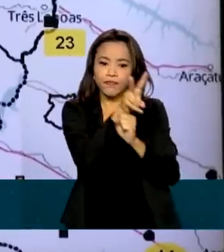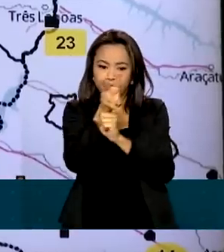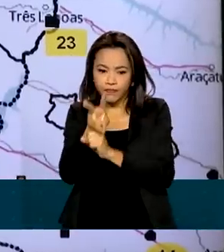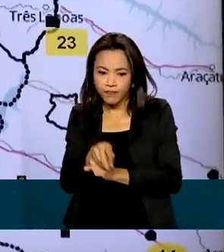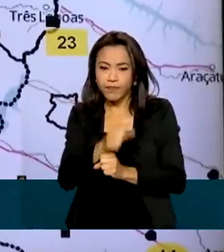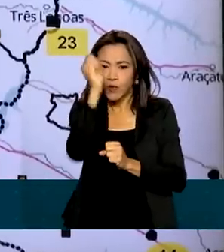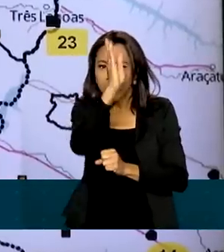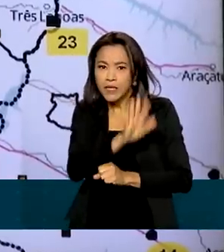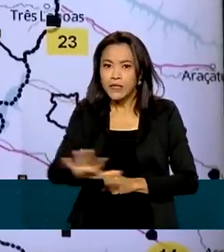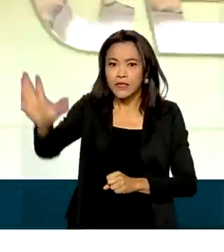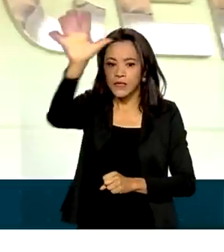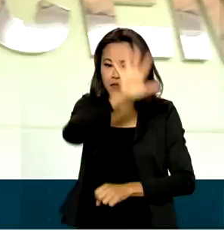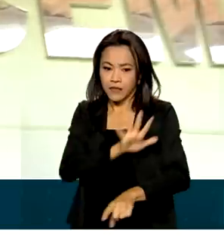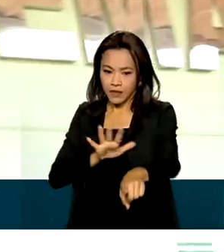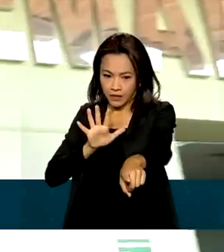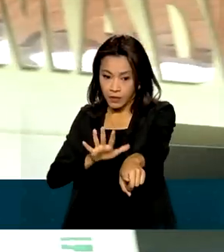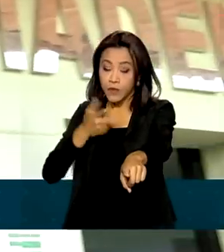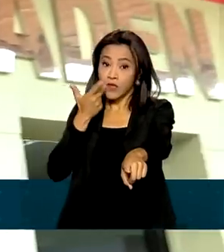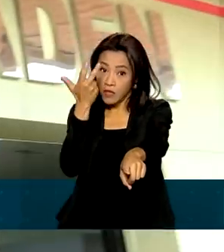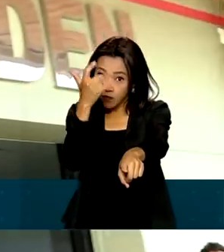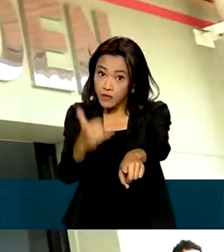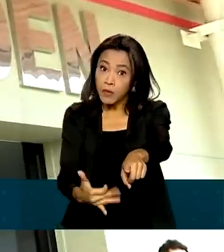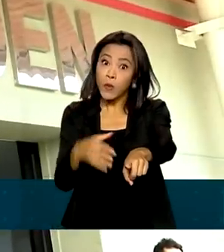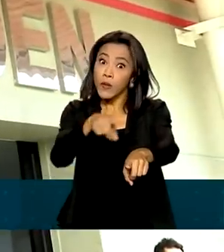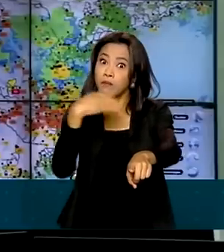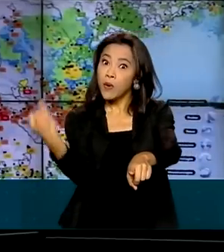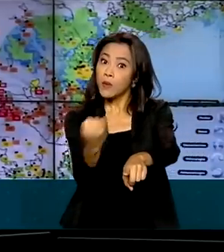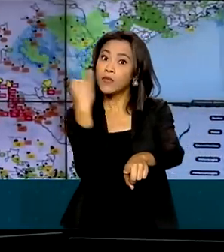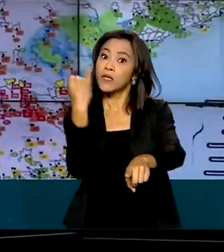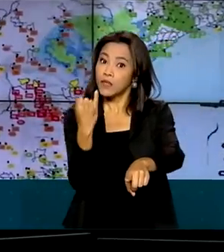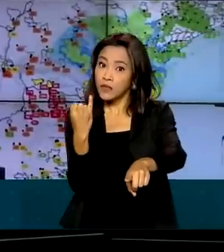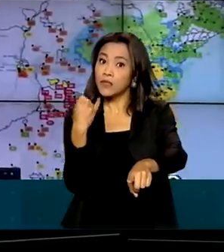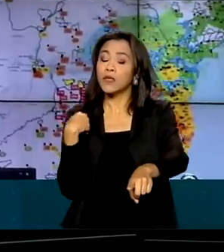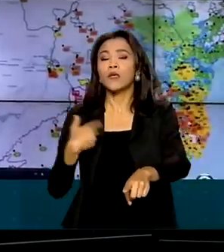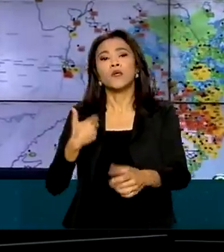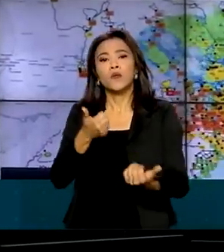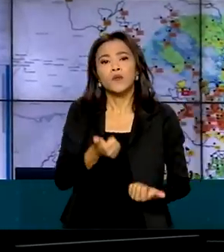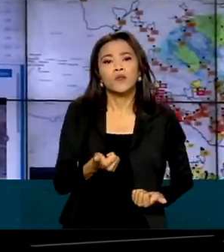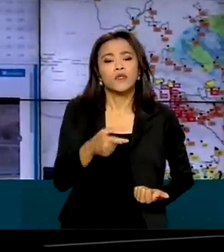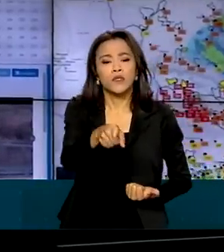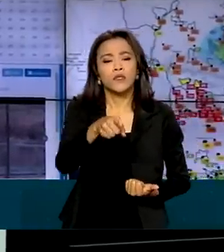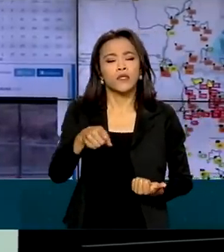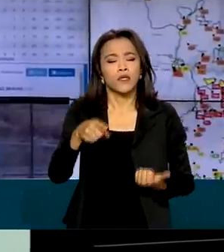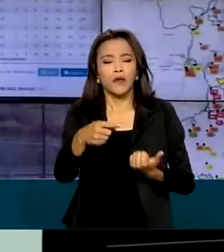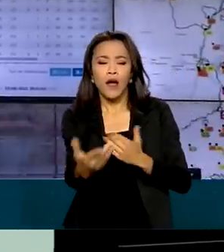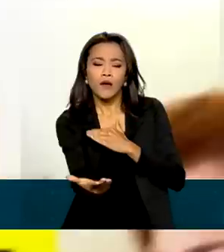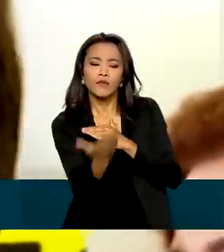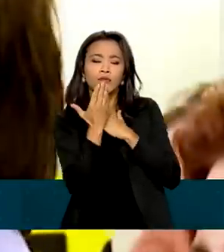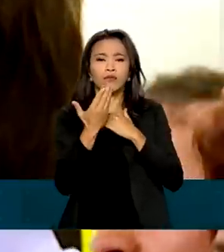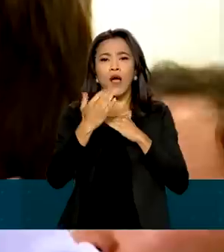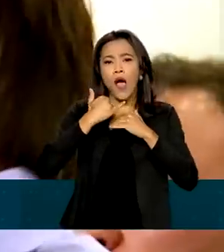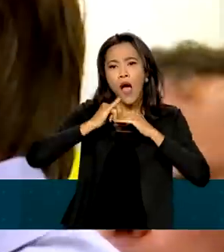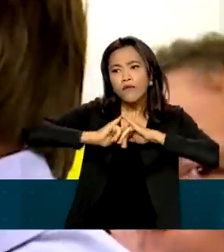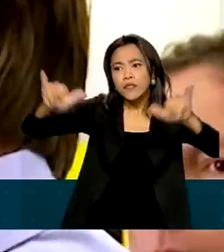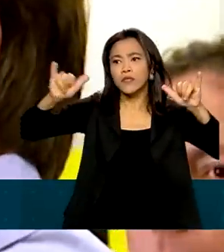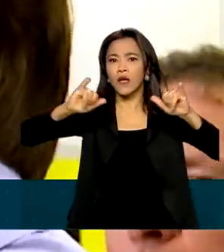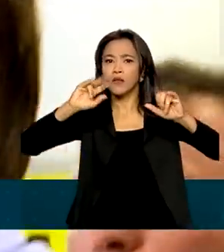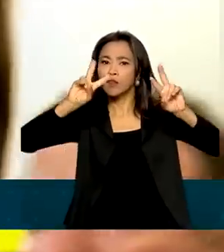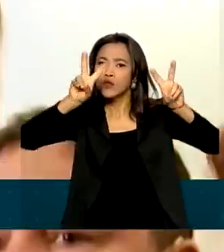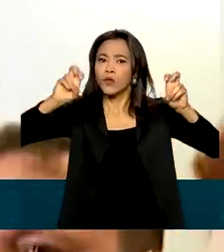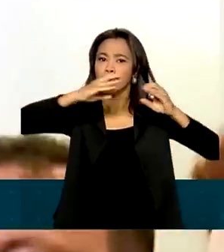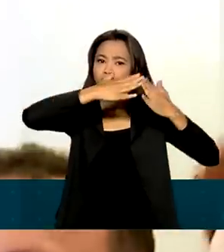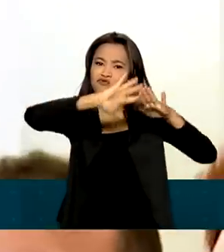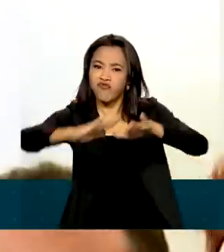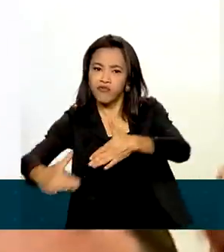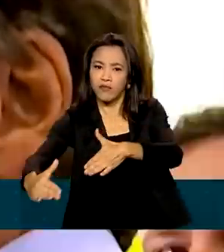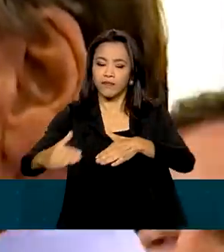mesmo local, e destacou a importância do órgão federal na prevenção de desastres naturais. É algo fantástico que